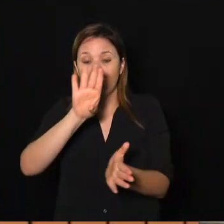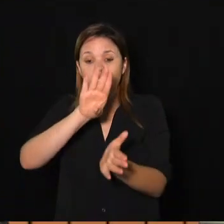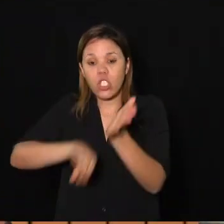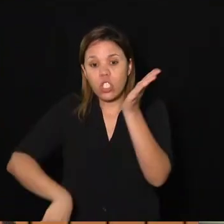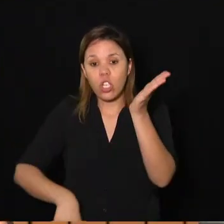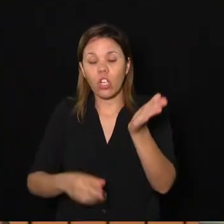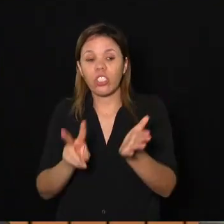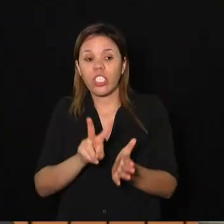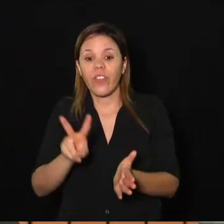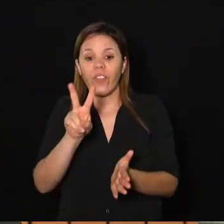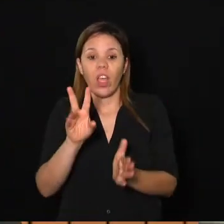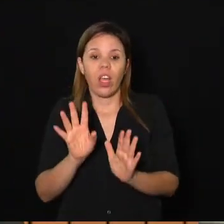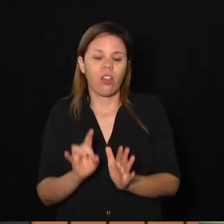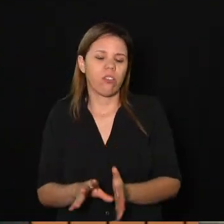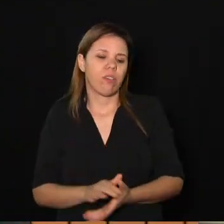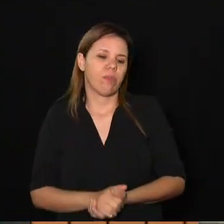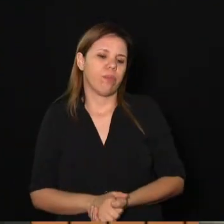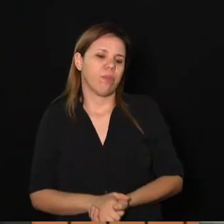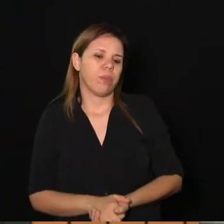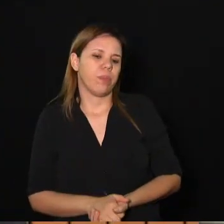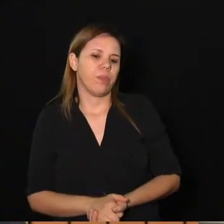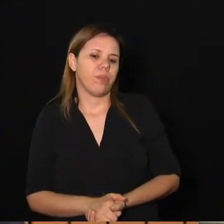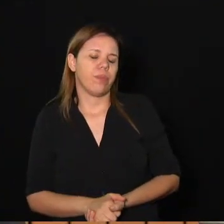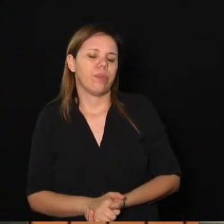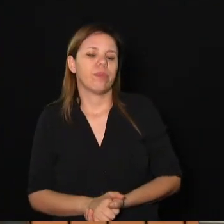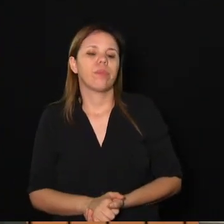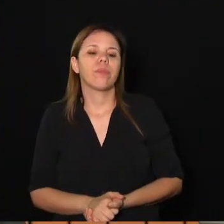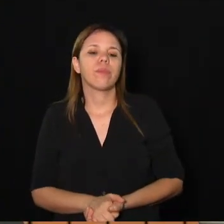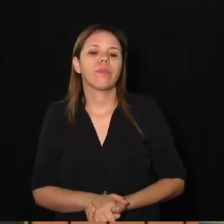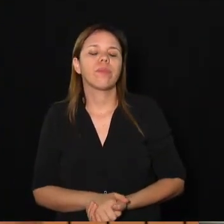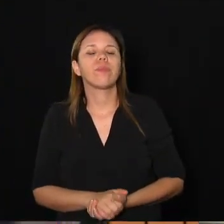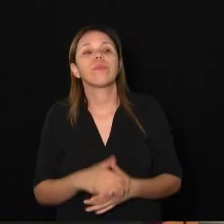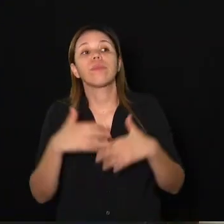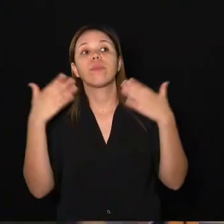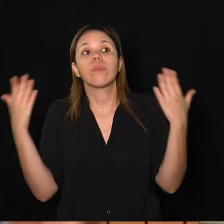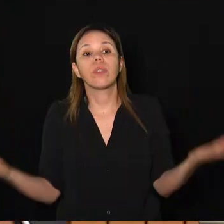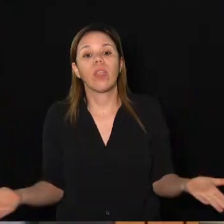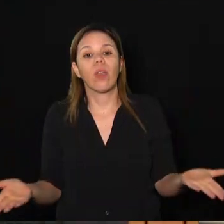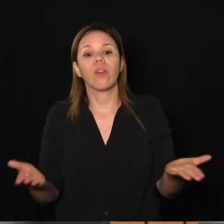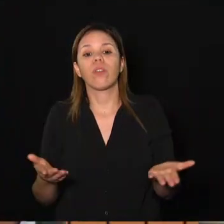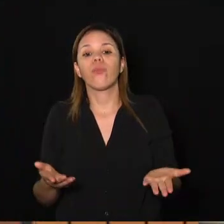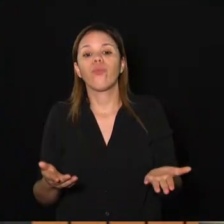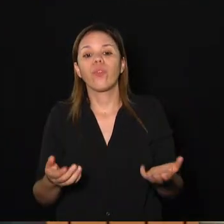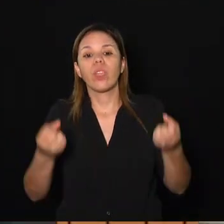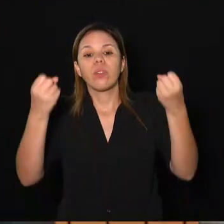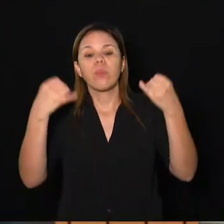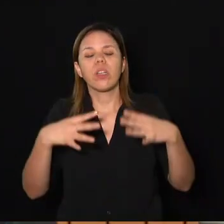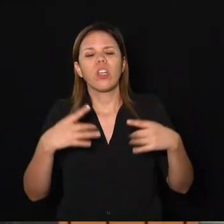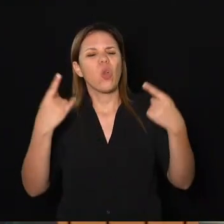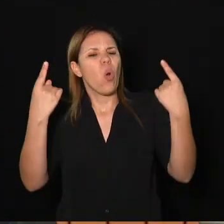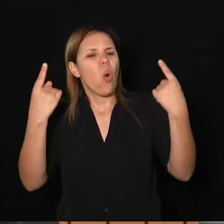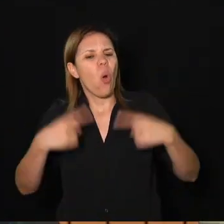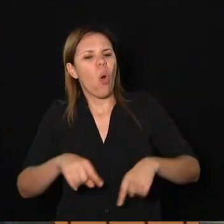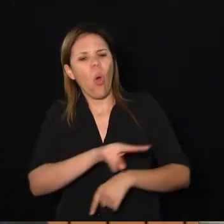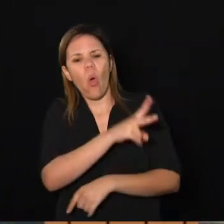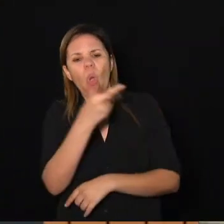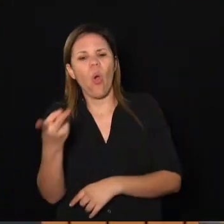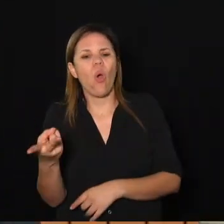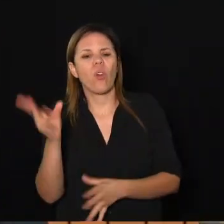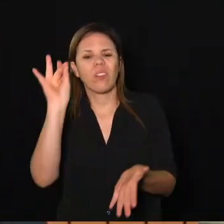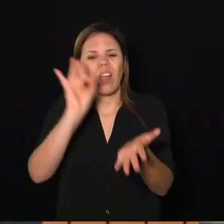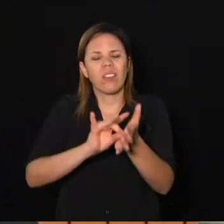o alvará sanitário para para optometrista então tá sendo falado coisa que contrária à realidade então é